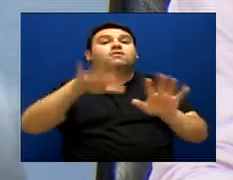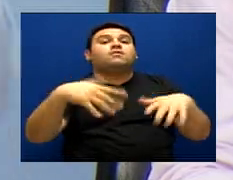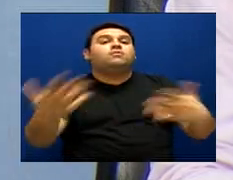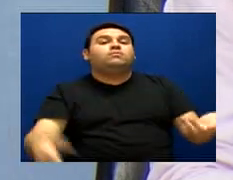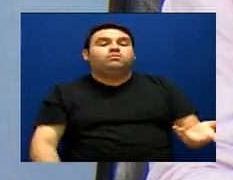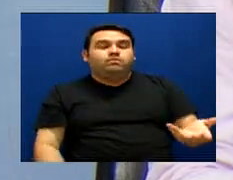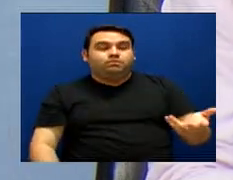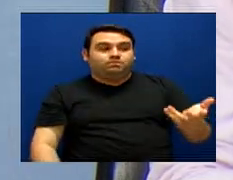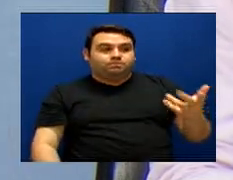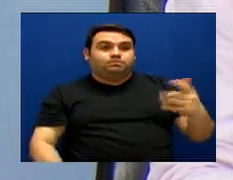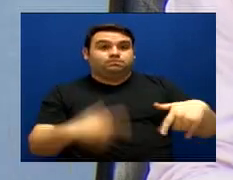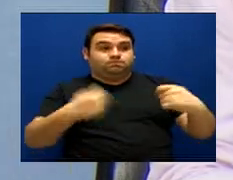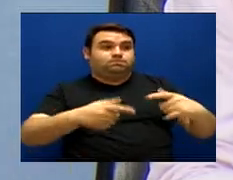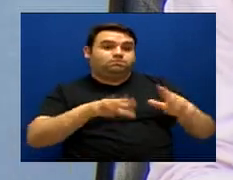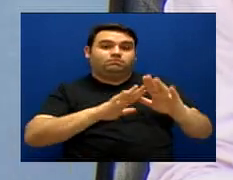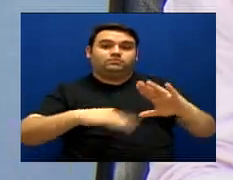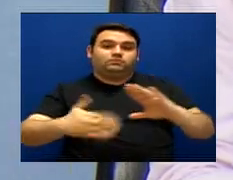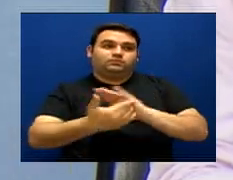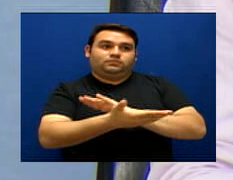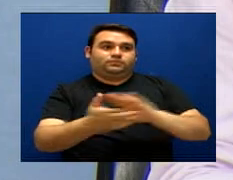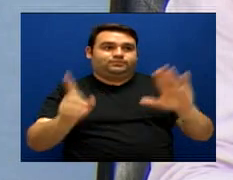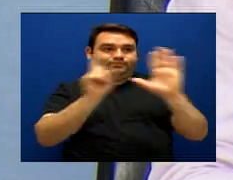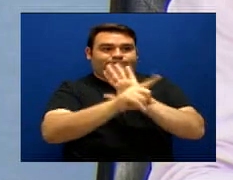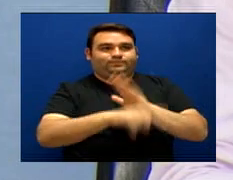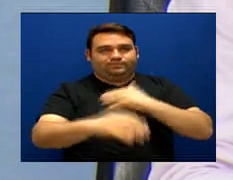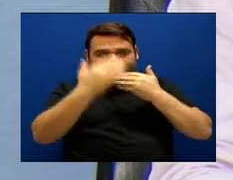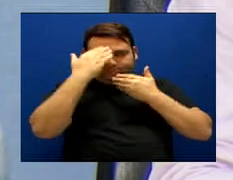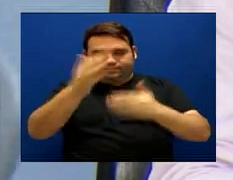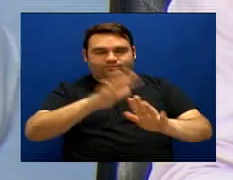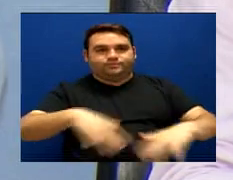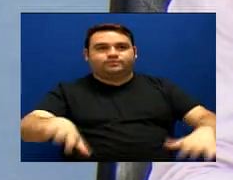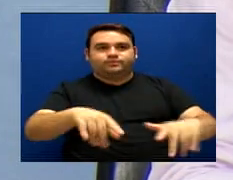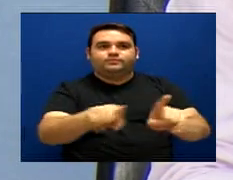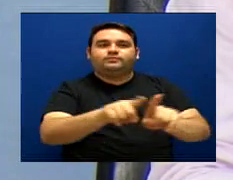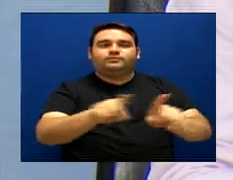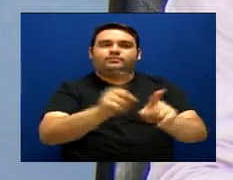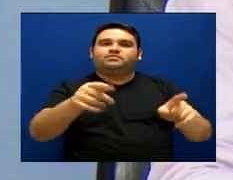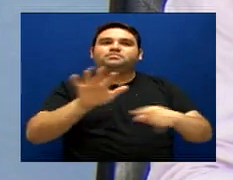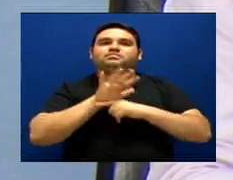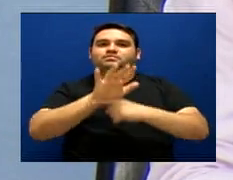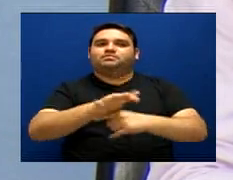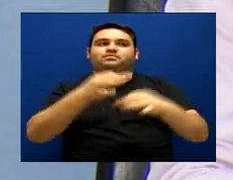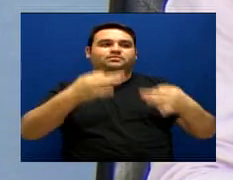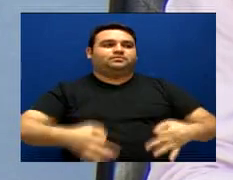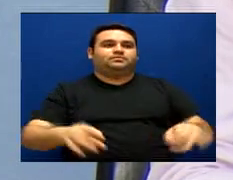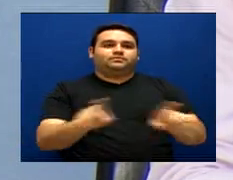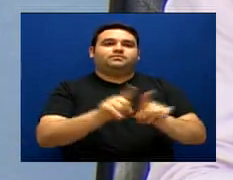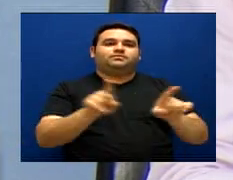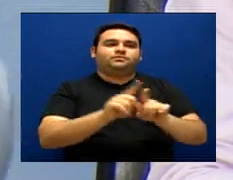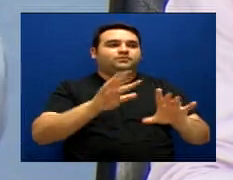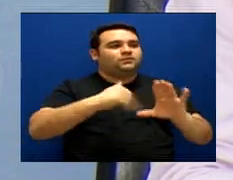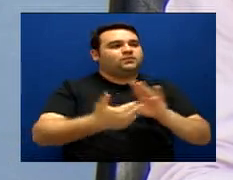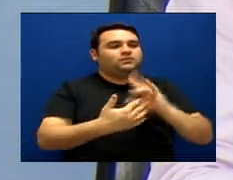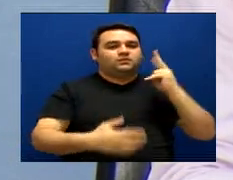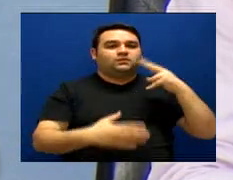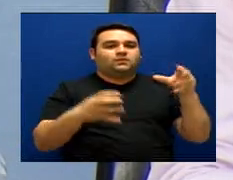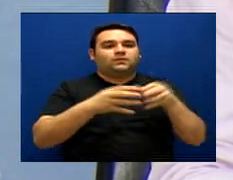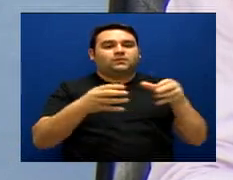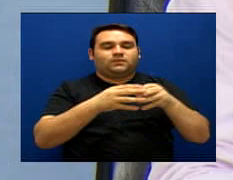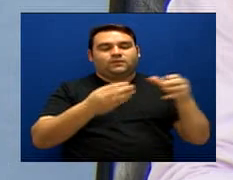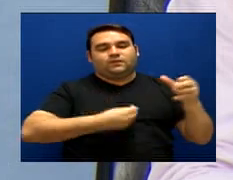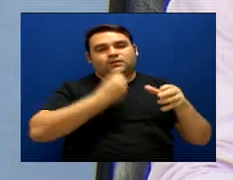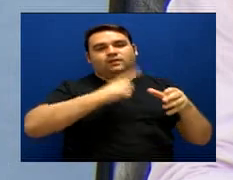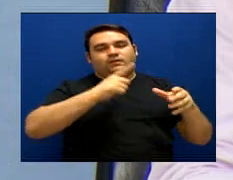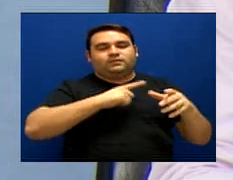isso, mas as perguntas são com vocês. Eu quero agradecer a presença de todos, quero que vocês contem comigo e com todos os vereadores que estão aqui e com aqueles que não puderam